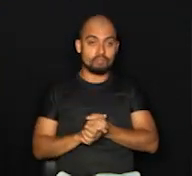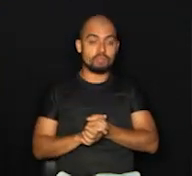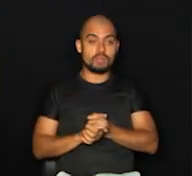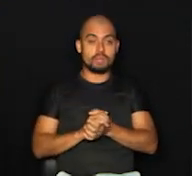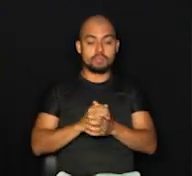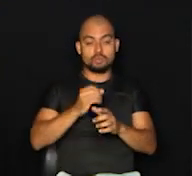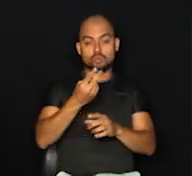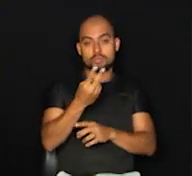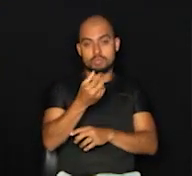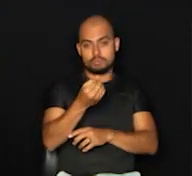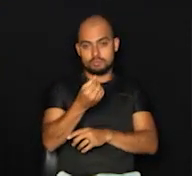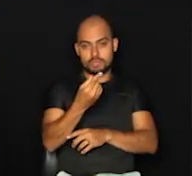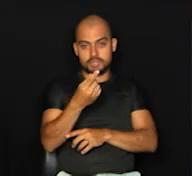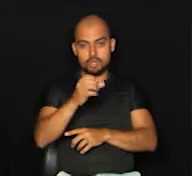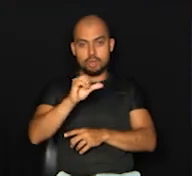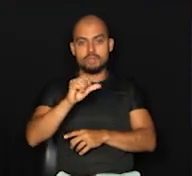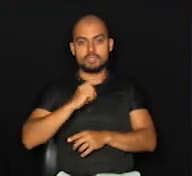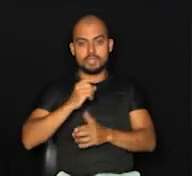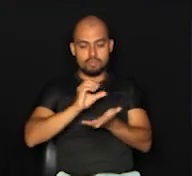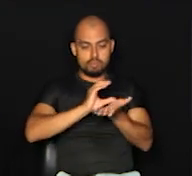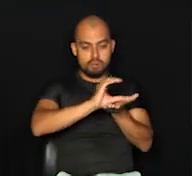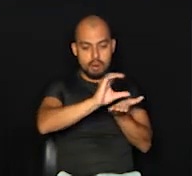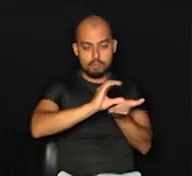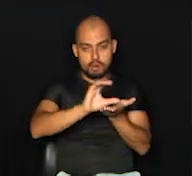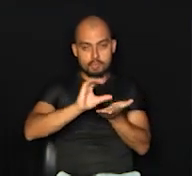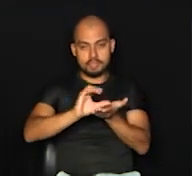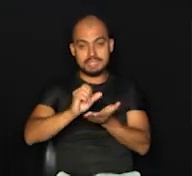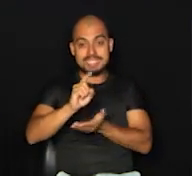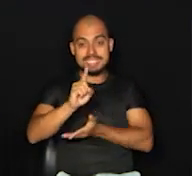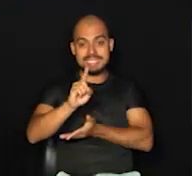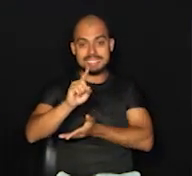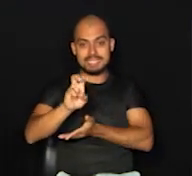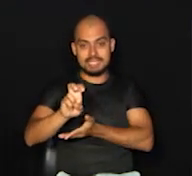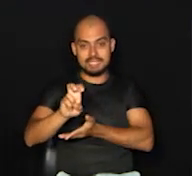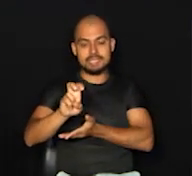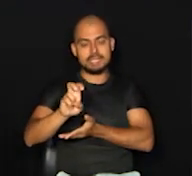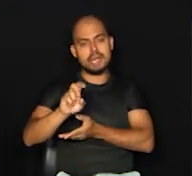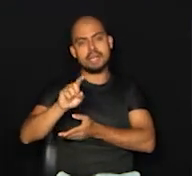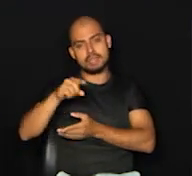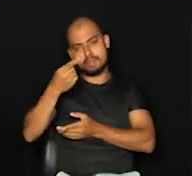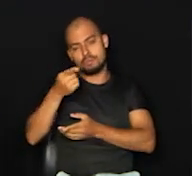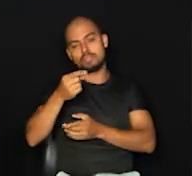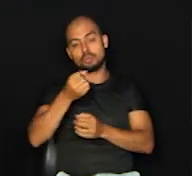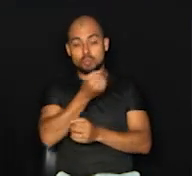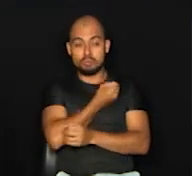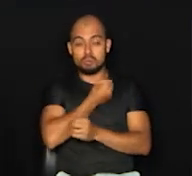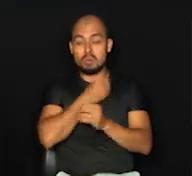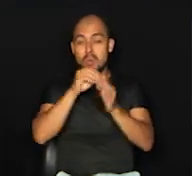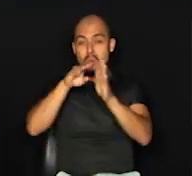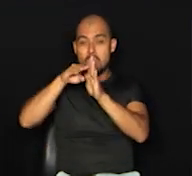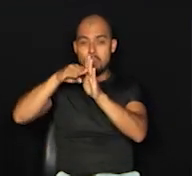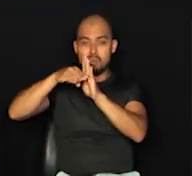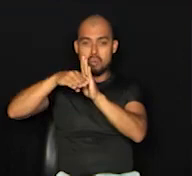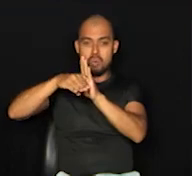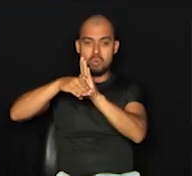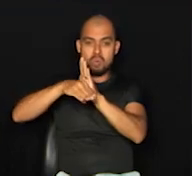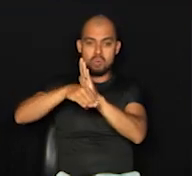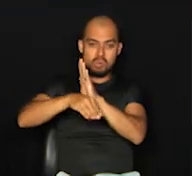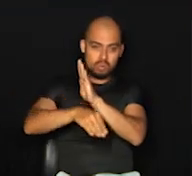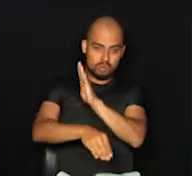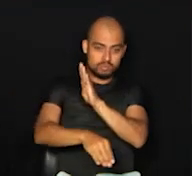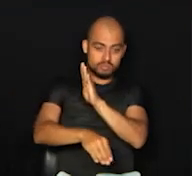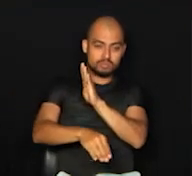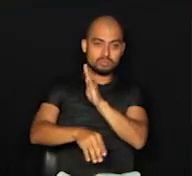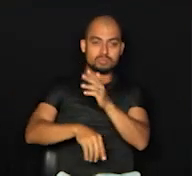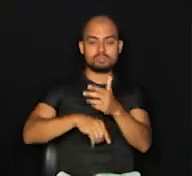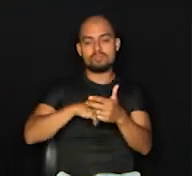2019, 15 investimentos feitos na RMC. Desde então, os números vêm caindo, olha, seguidos de 13